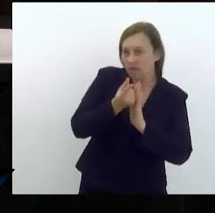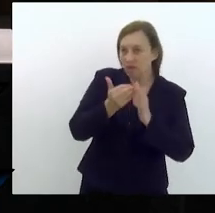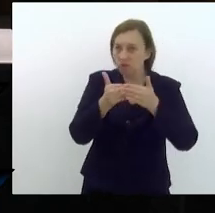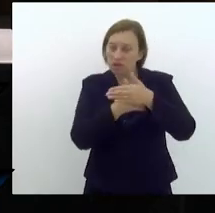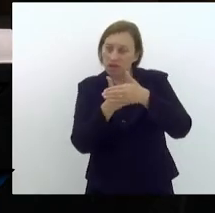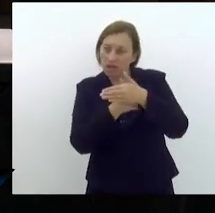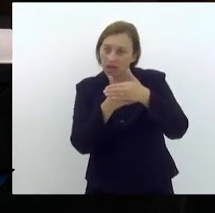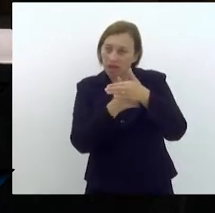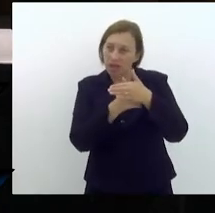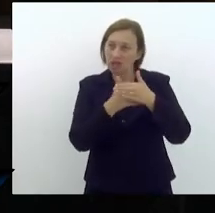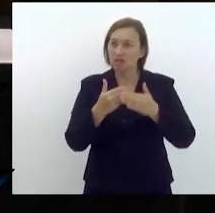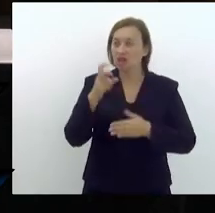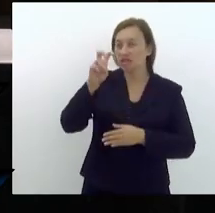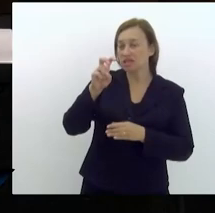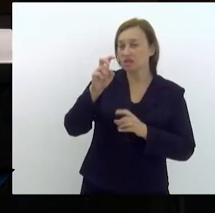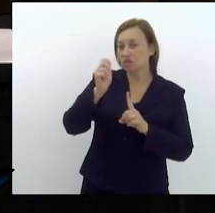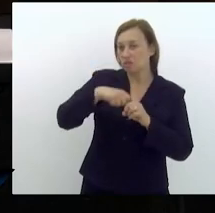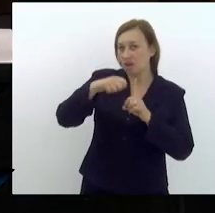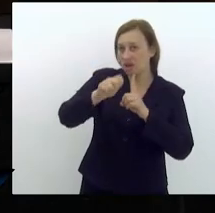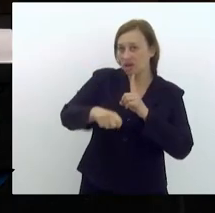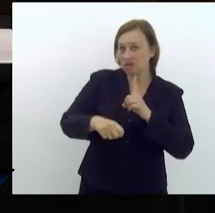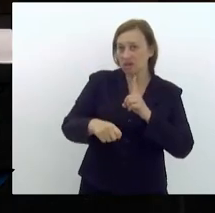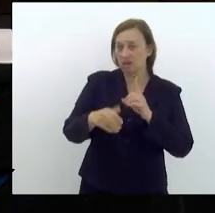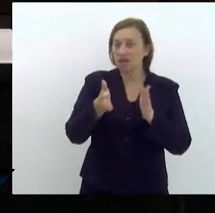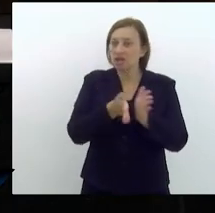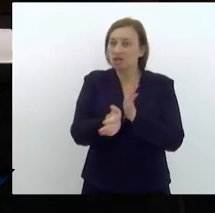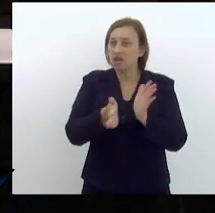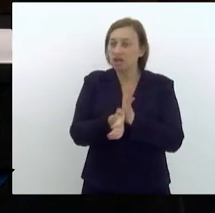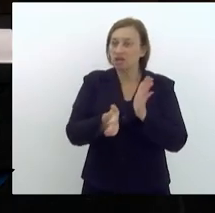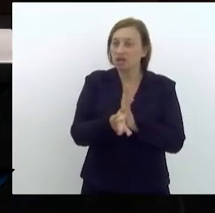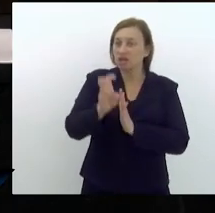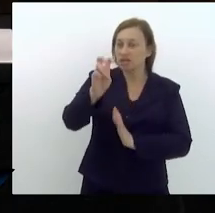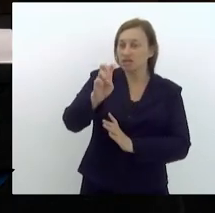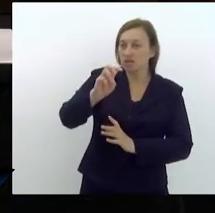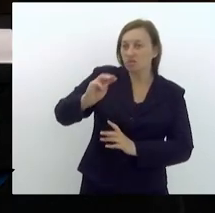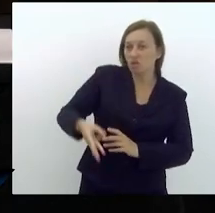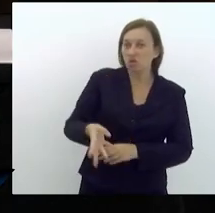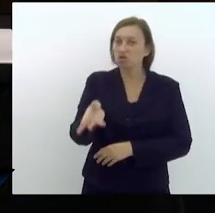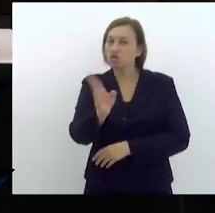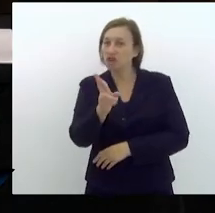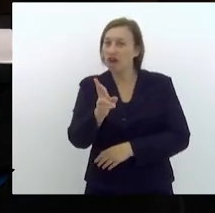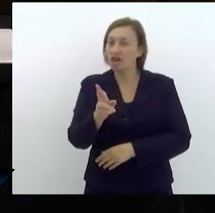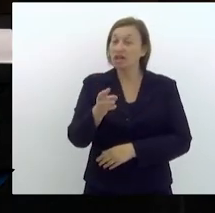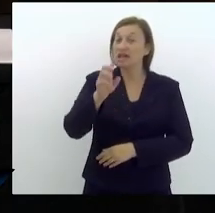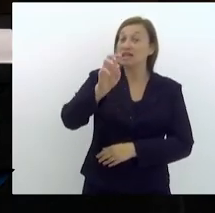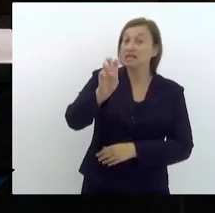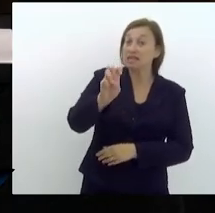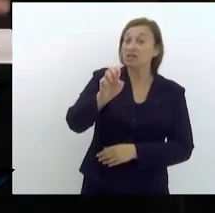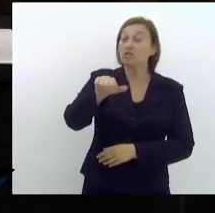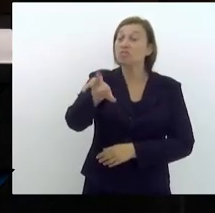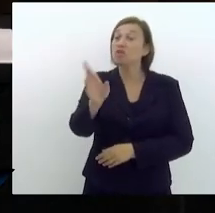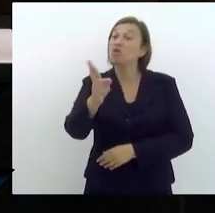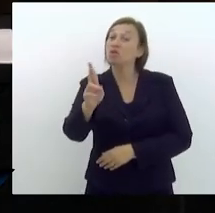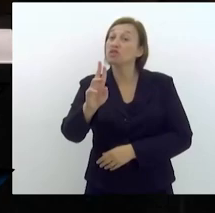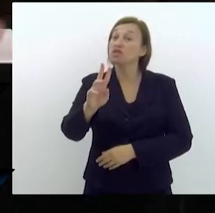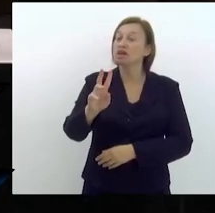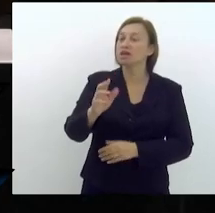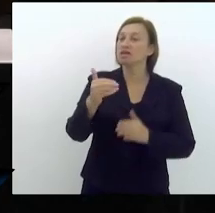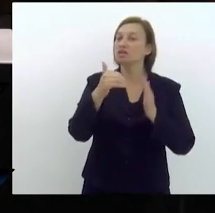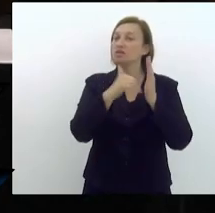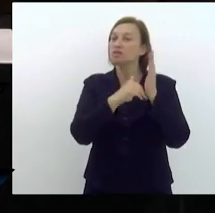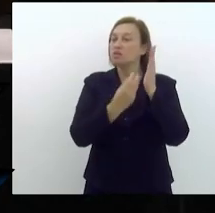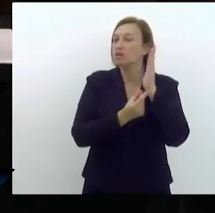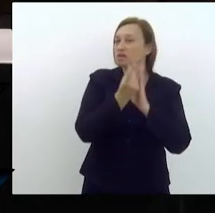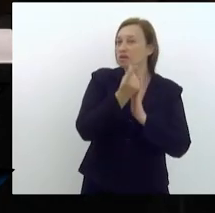sei o quê não sei que lá em Cinco meses ele já gastou 5 milhões de reais cinco bilhões de reais nos orçamentos secreto